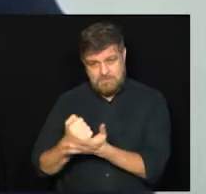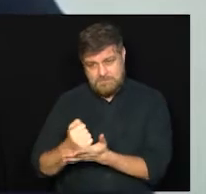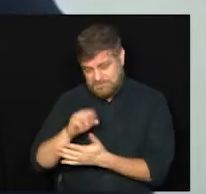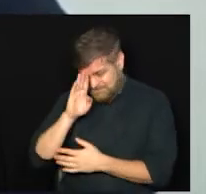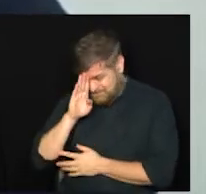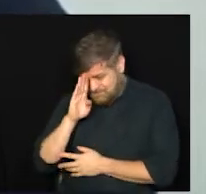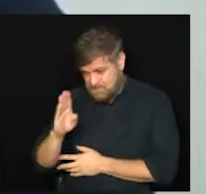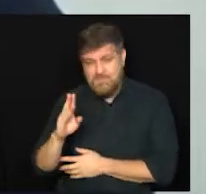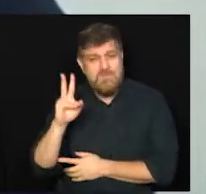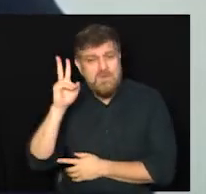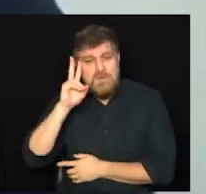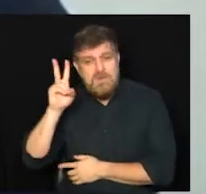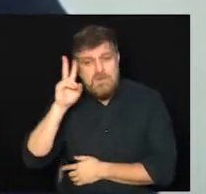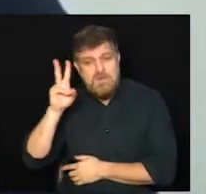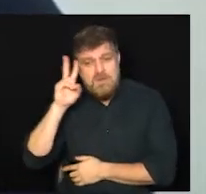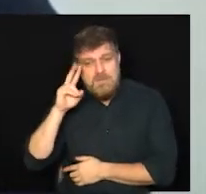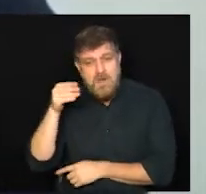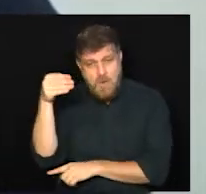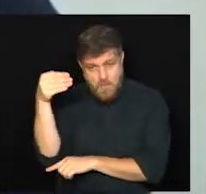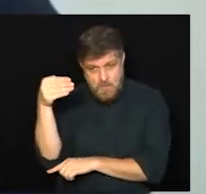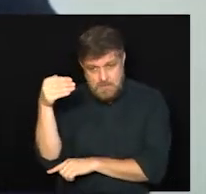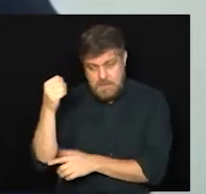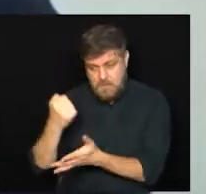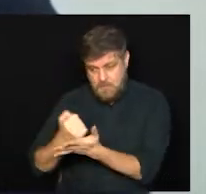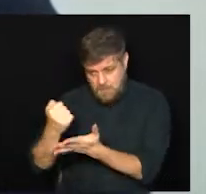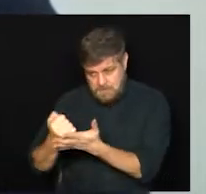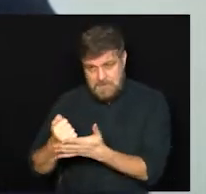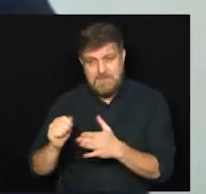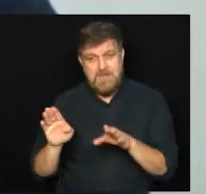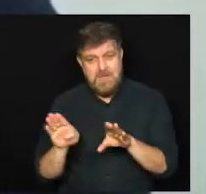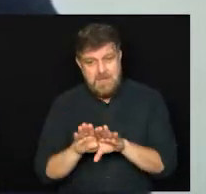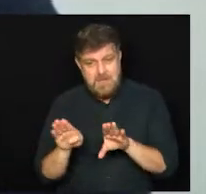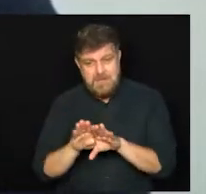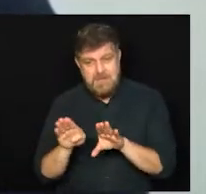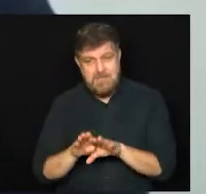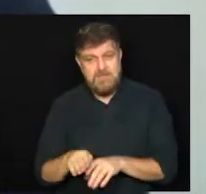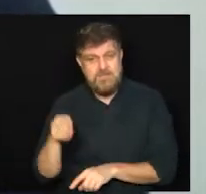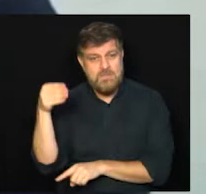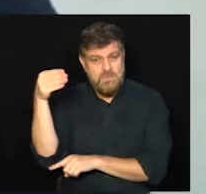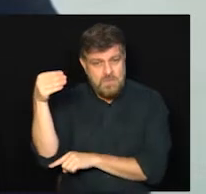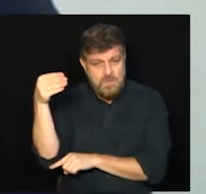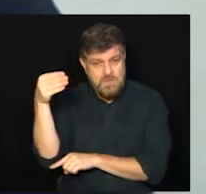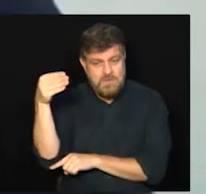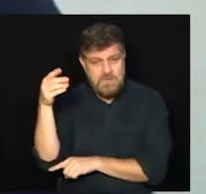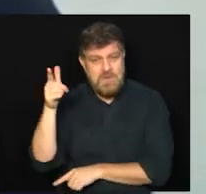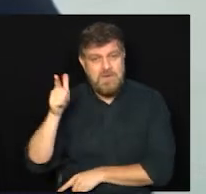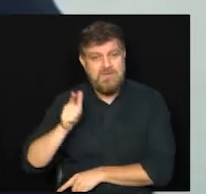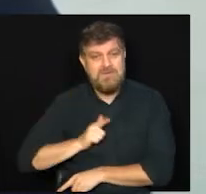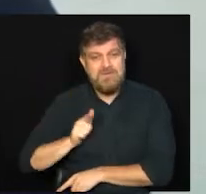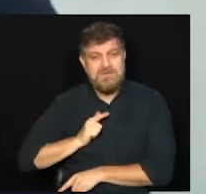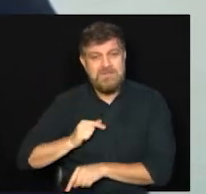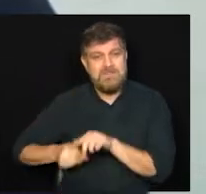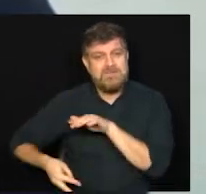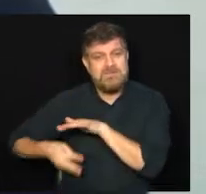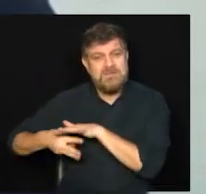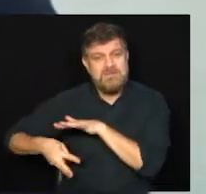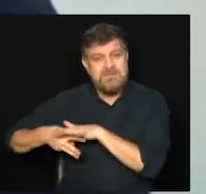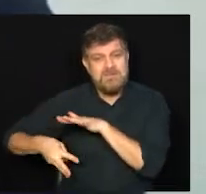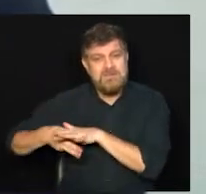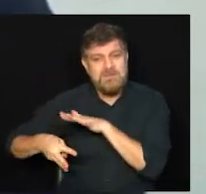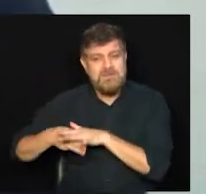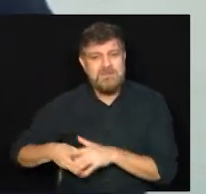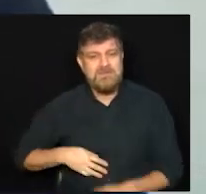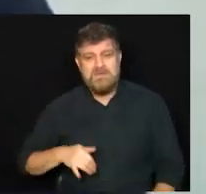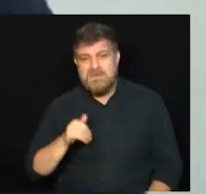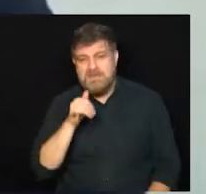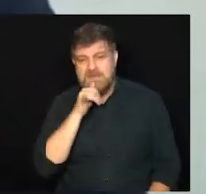tem que lembrar que é o que o hotel emprega, e também o que o hotel gera de indiretos como manobristas,